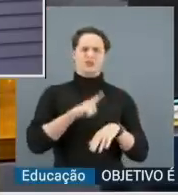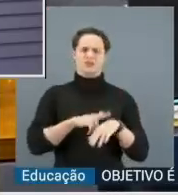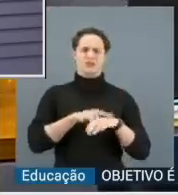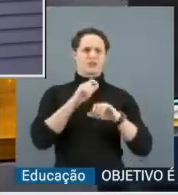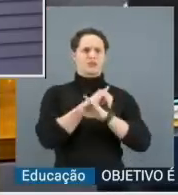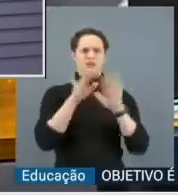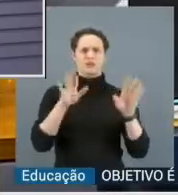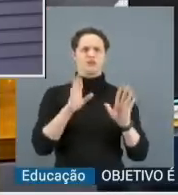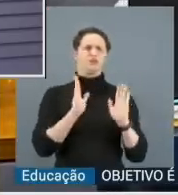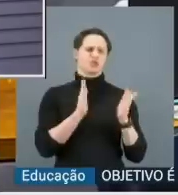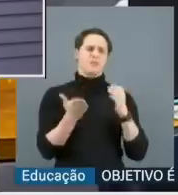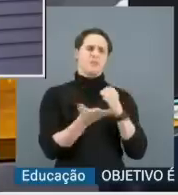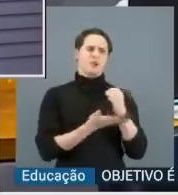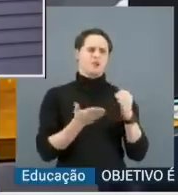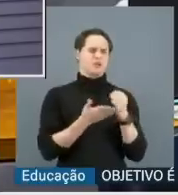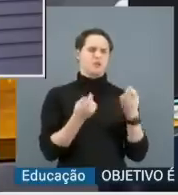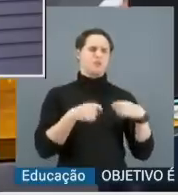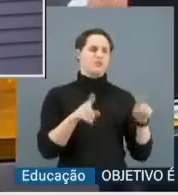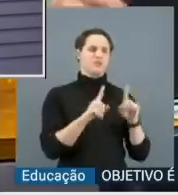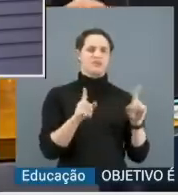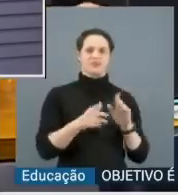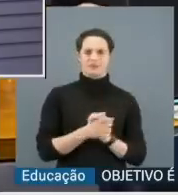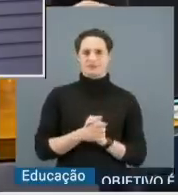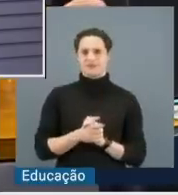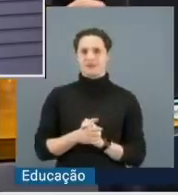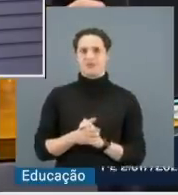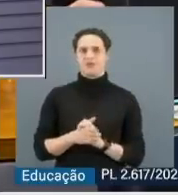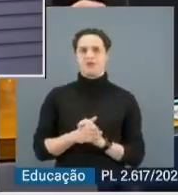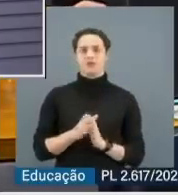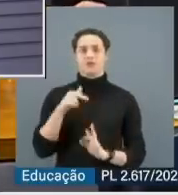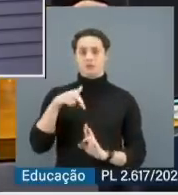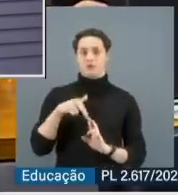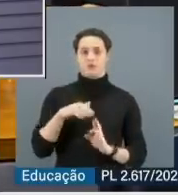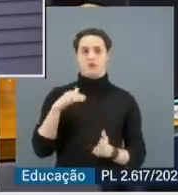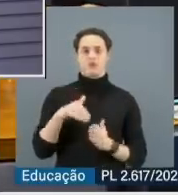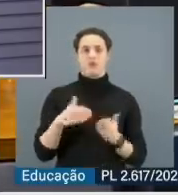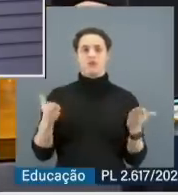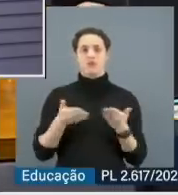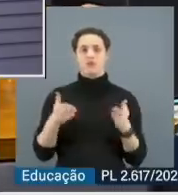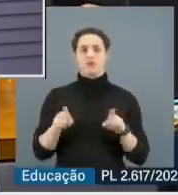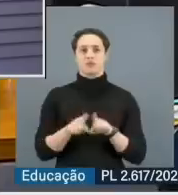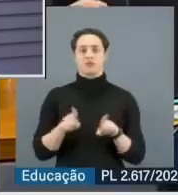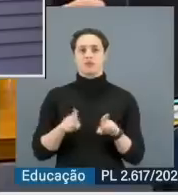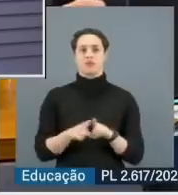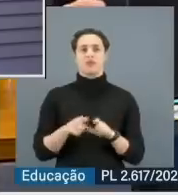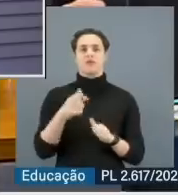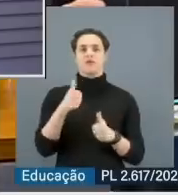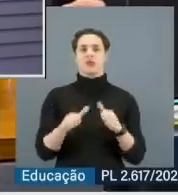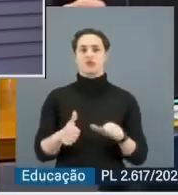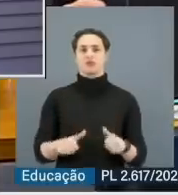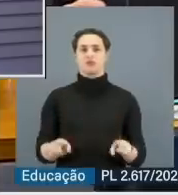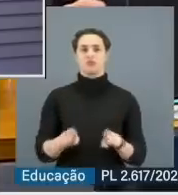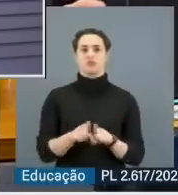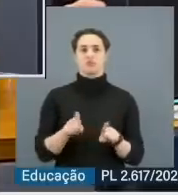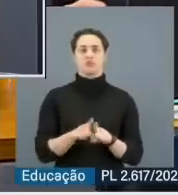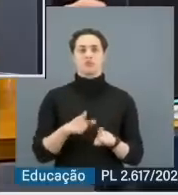acerca desta sessão no dia de hoje. Mauro Cid, ele chegou a revelar algo importante, entregou alguma coisa para o